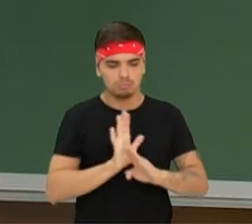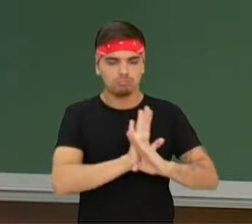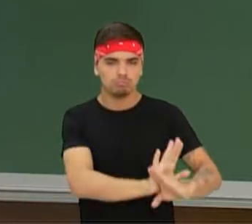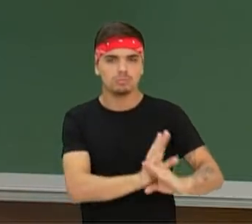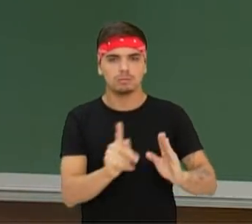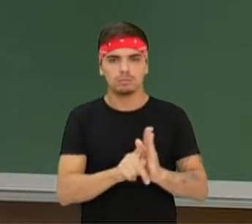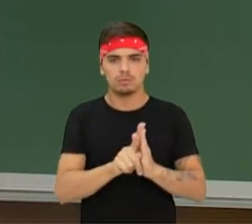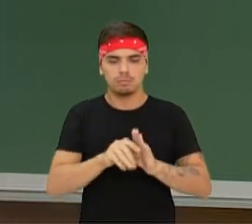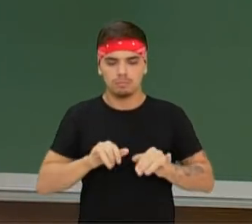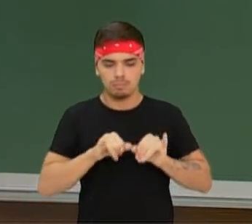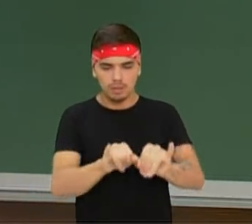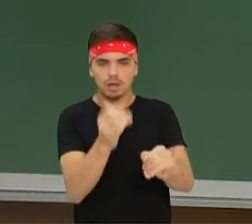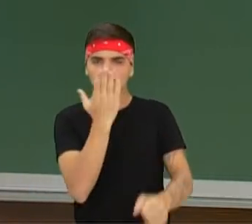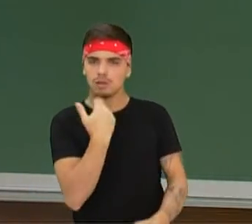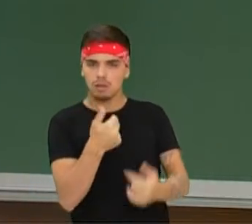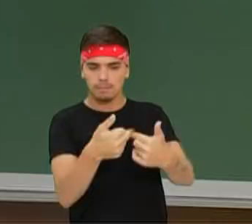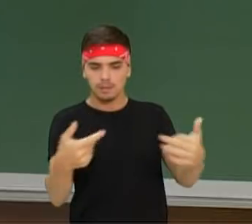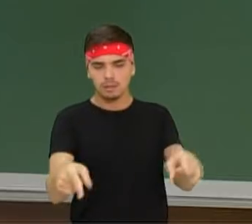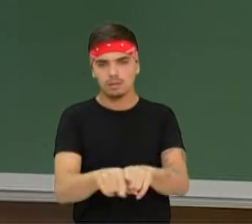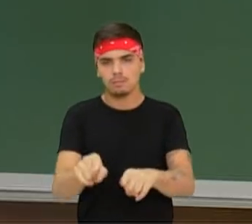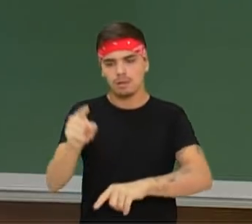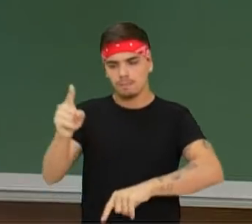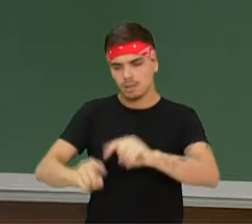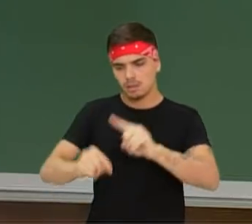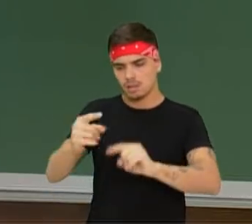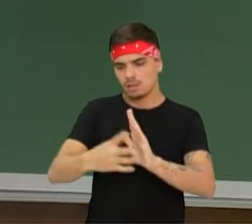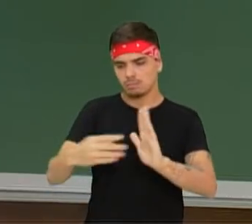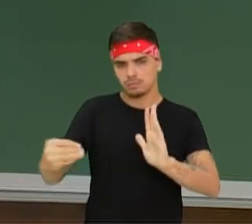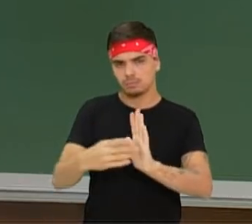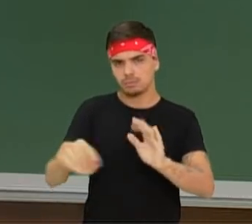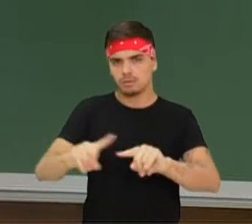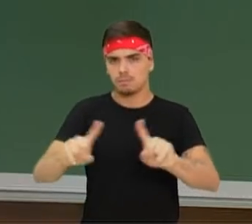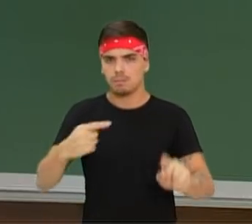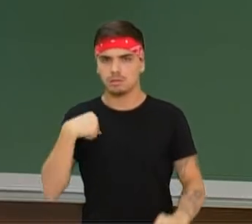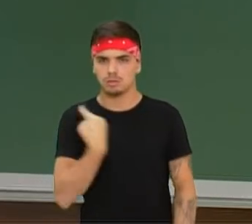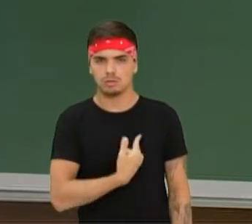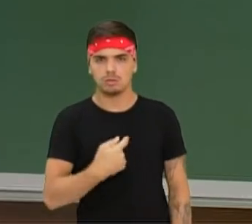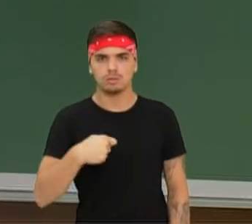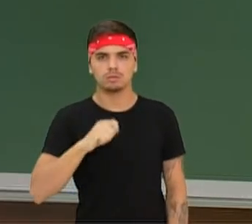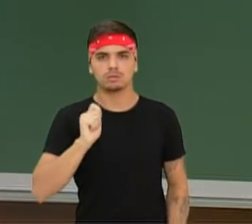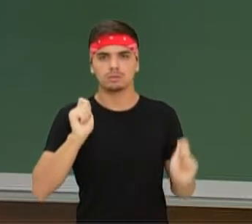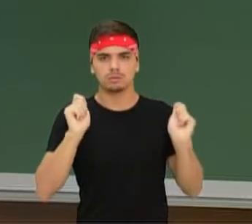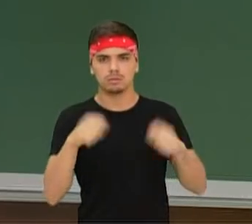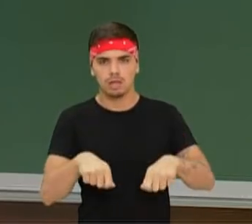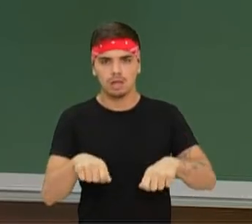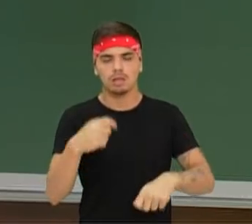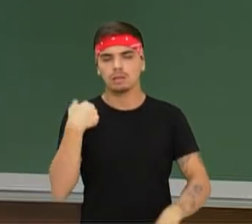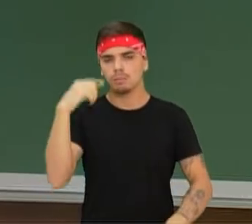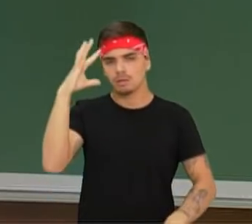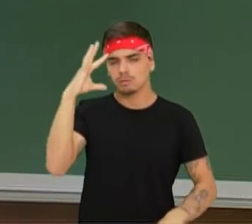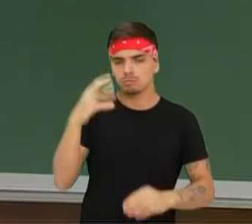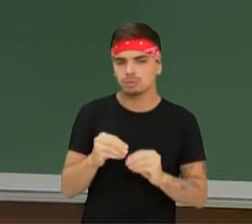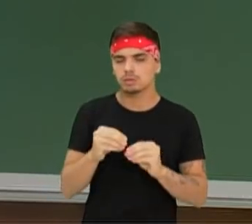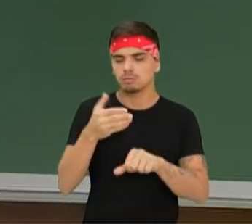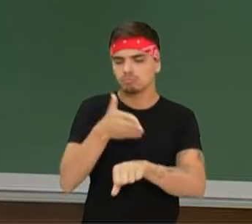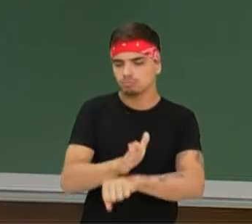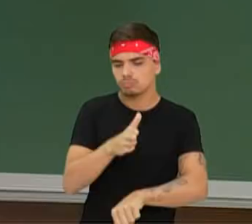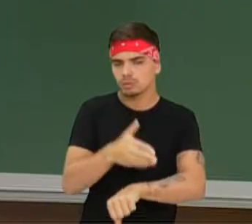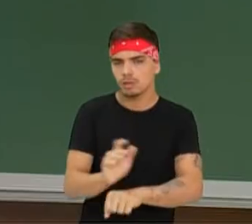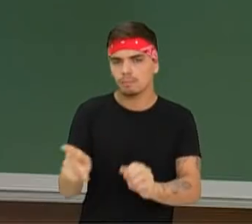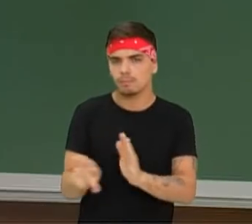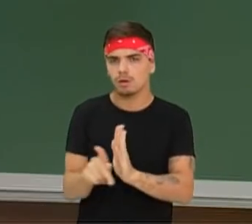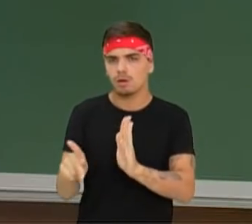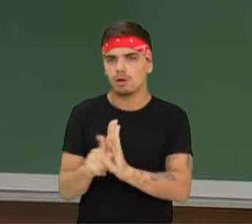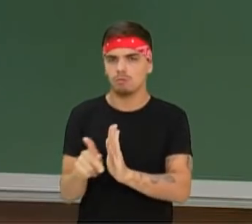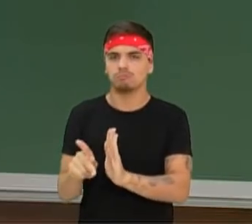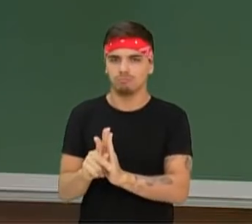mercado de alimentos e de matérias-primas. Mas para que nós possamos, né, praticar a